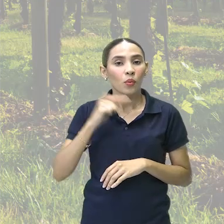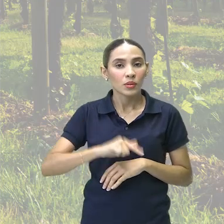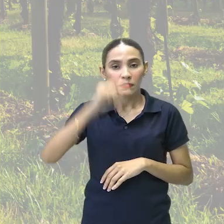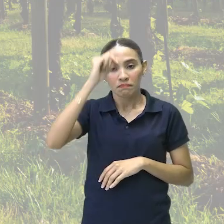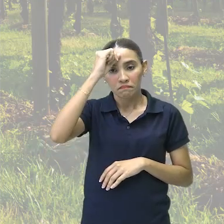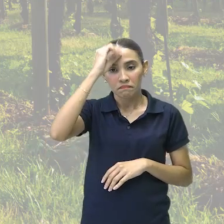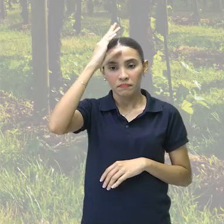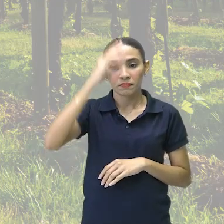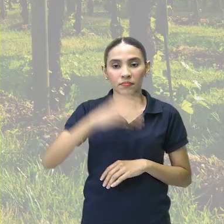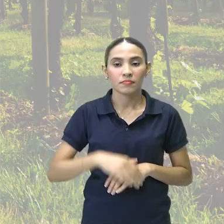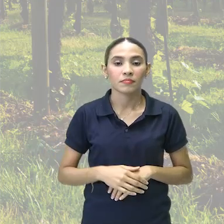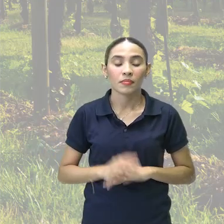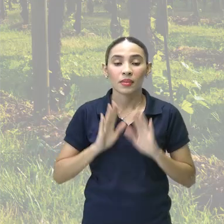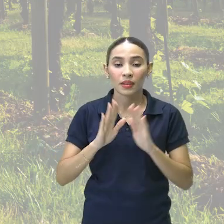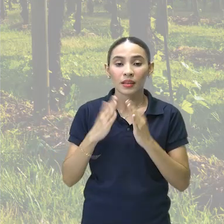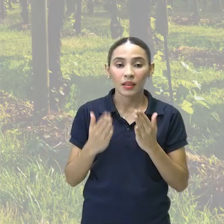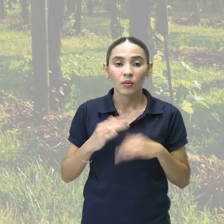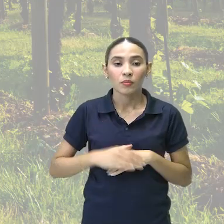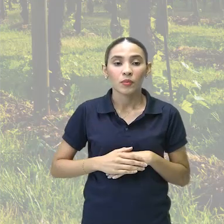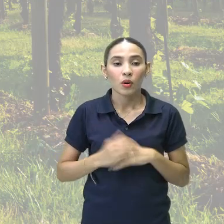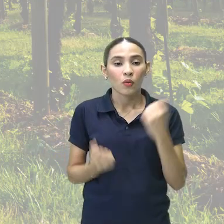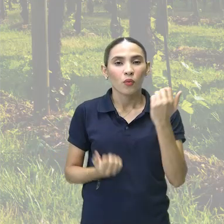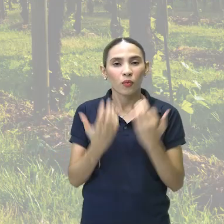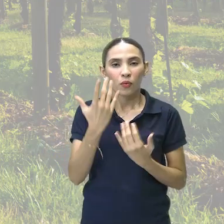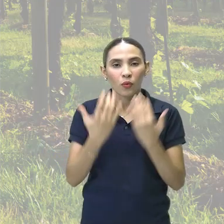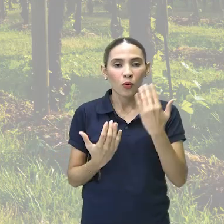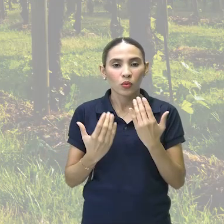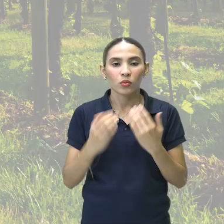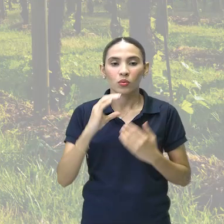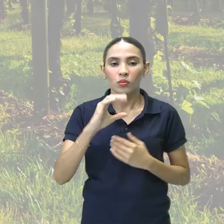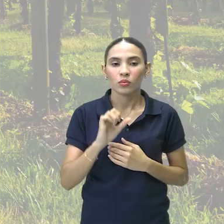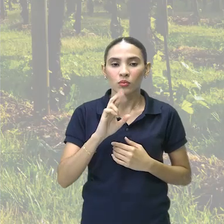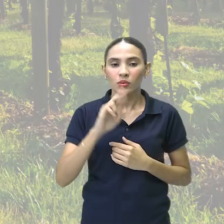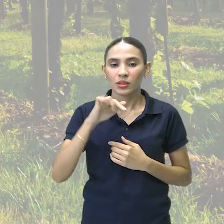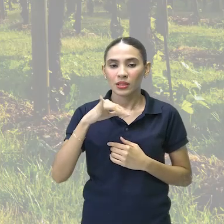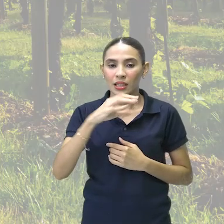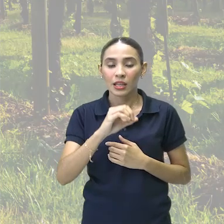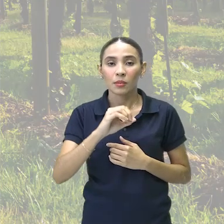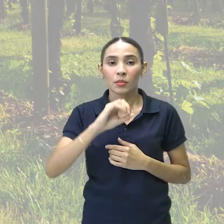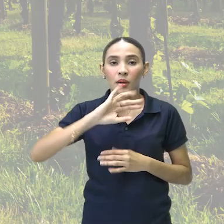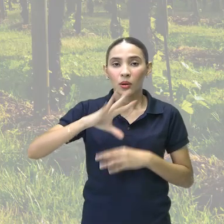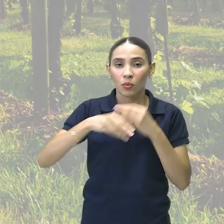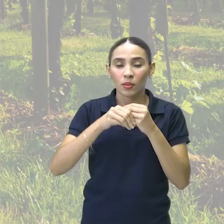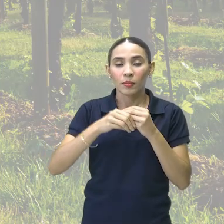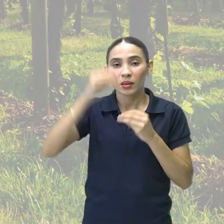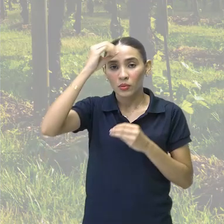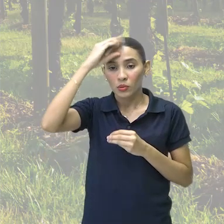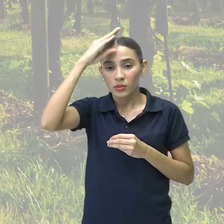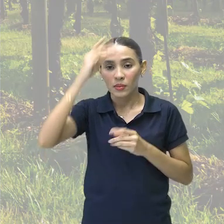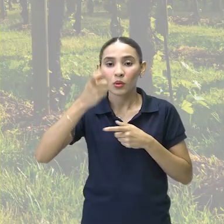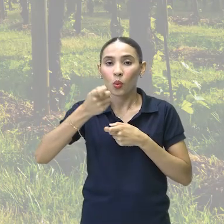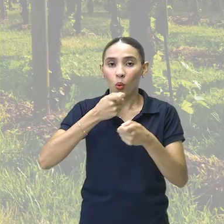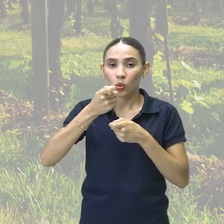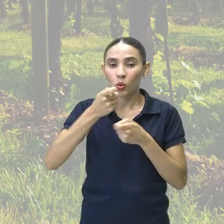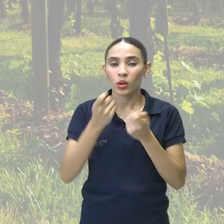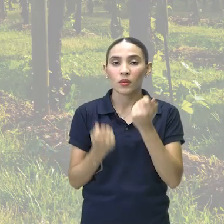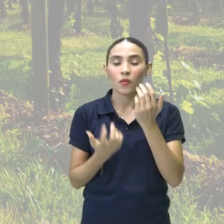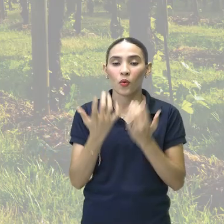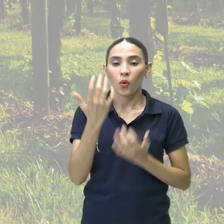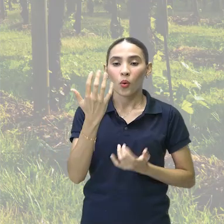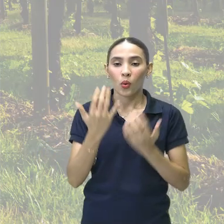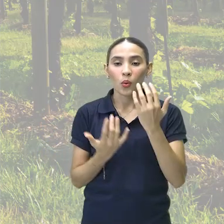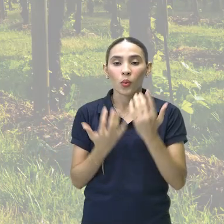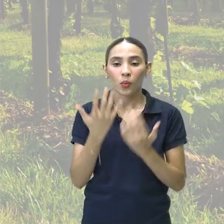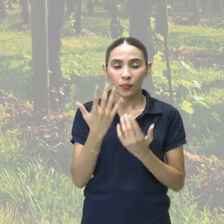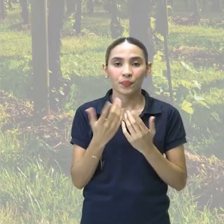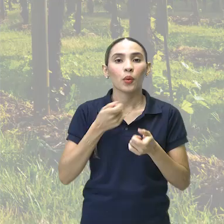nosso conhecimento. Então, o forno de cerâmica, ele veio aí com conhecimento agregado do controle do fogo.